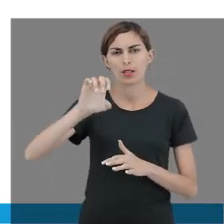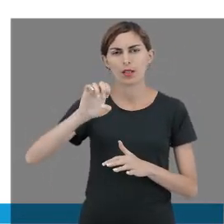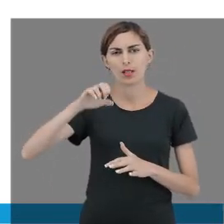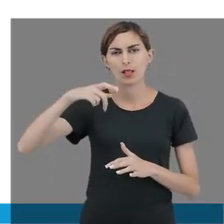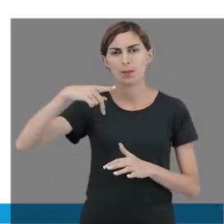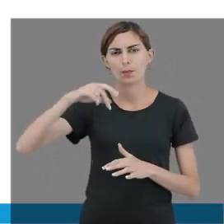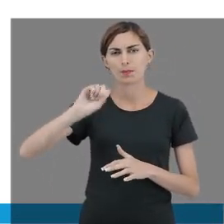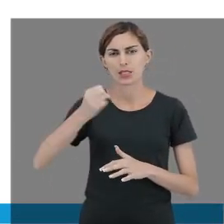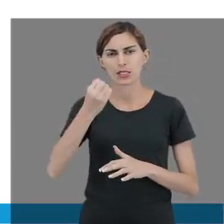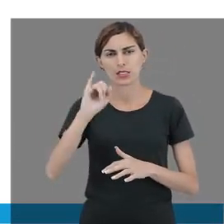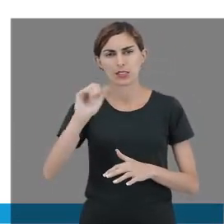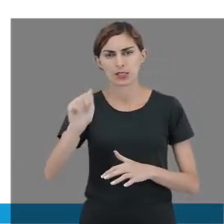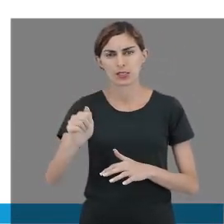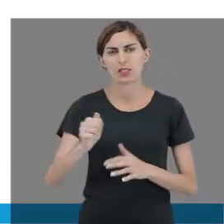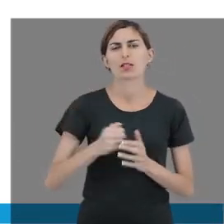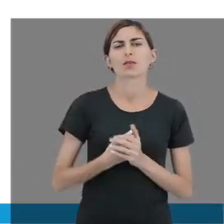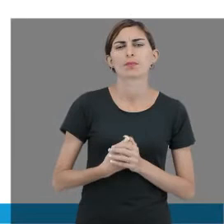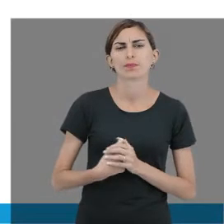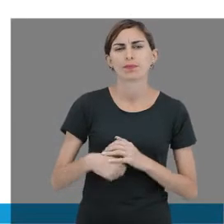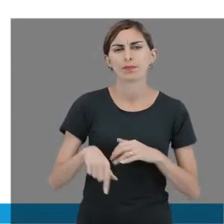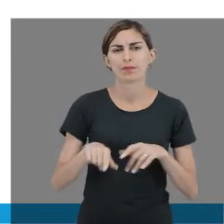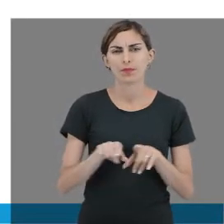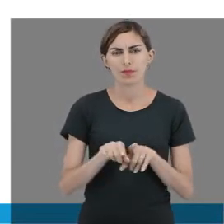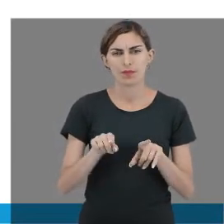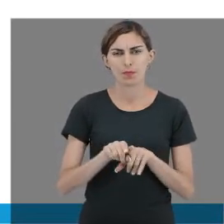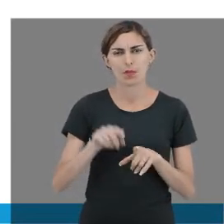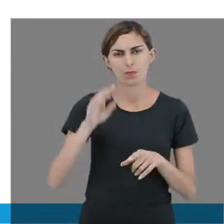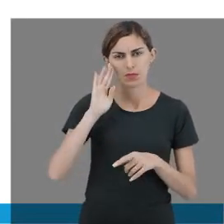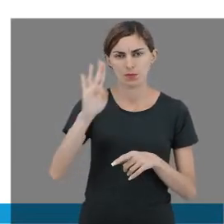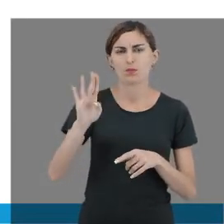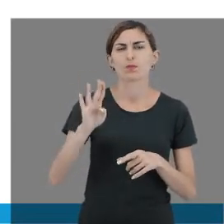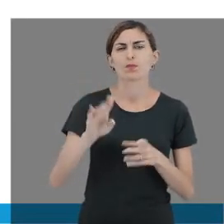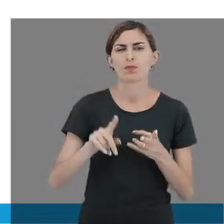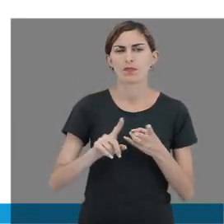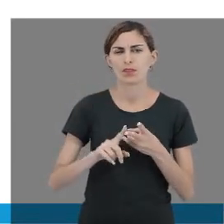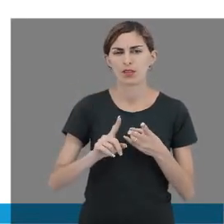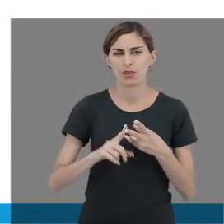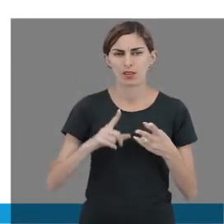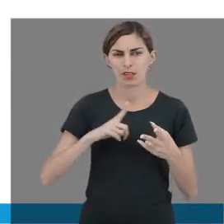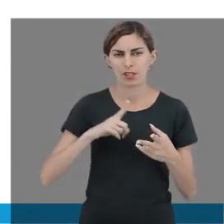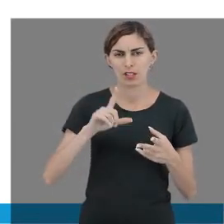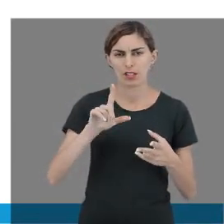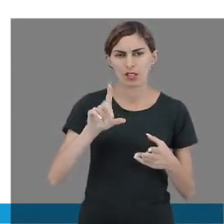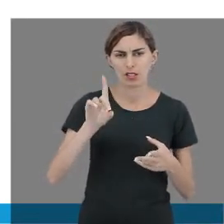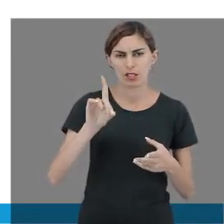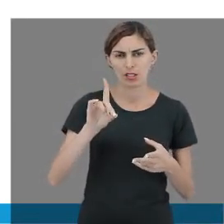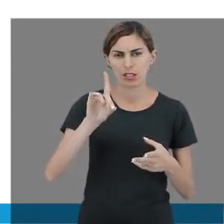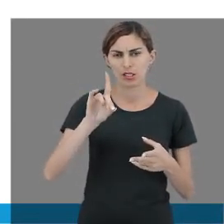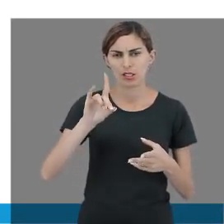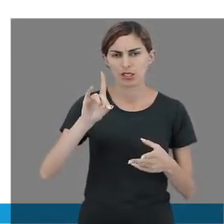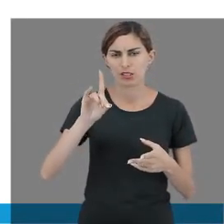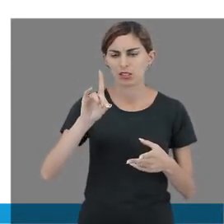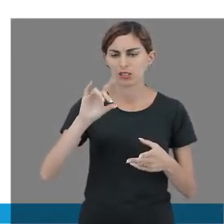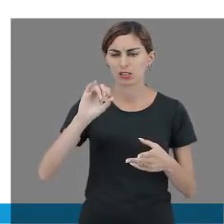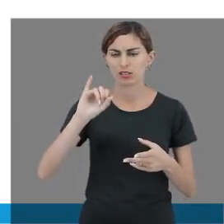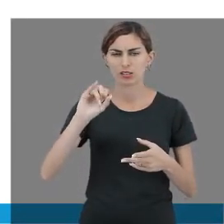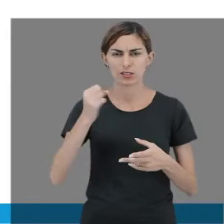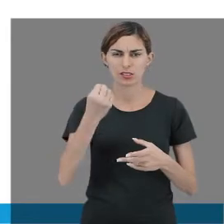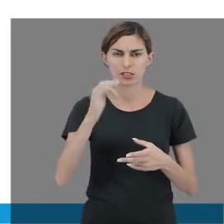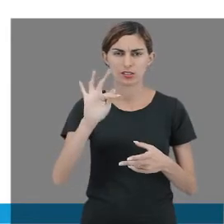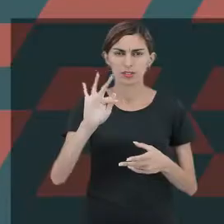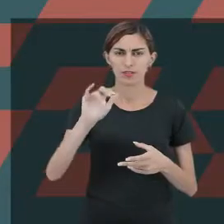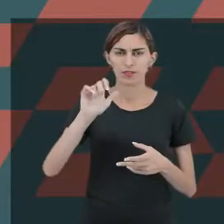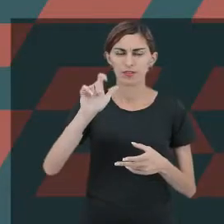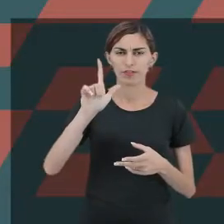de drogas antiepilépticas e cada vez mais ampla, porque tem pacientes que têm epilepsia refratária, e disfagia, que é aquela dificuldade